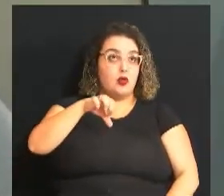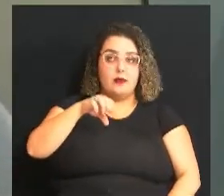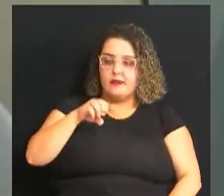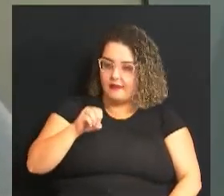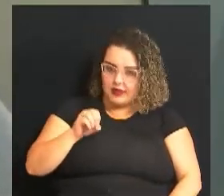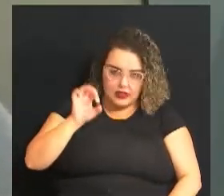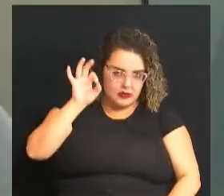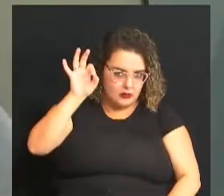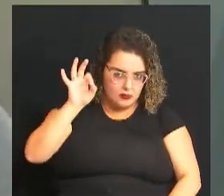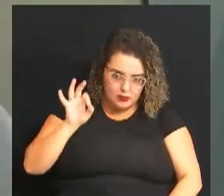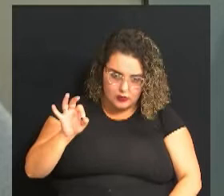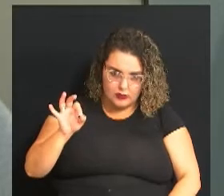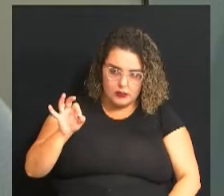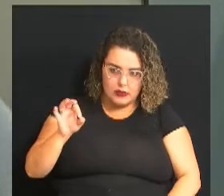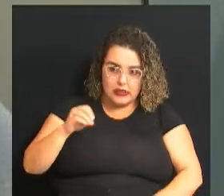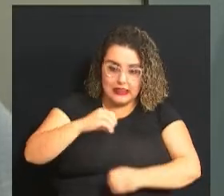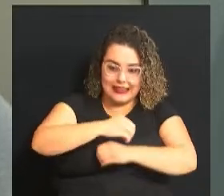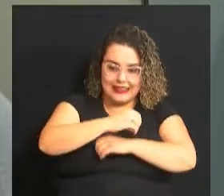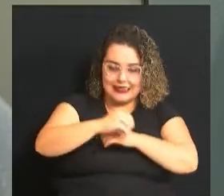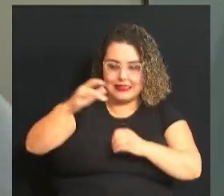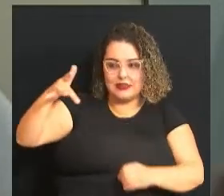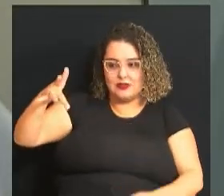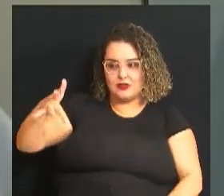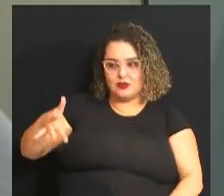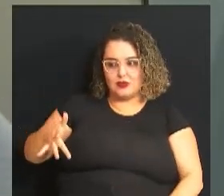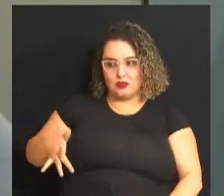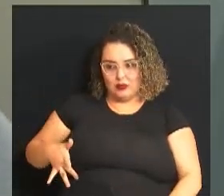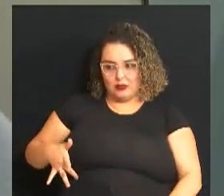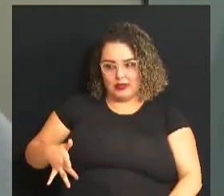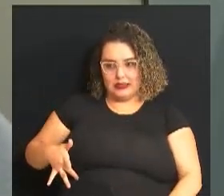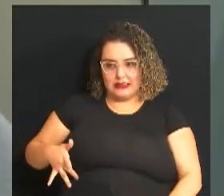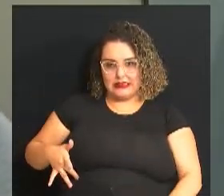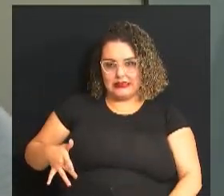das células do fígado estão sem funcionar.